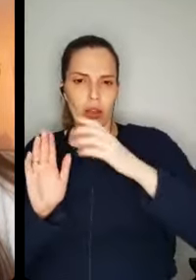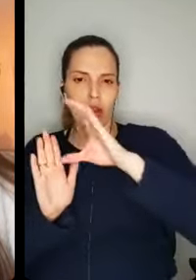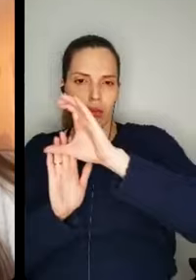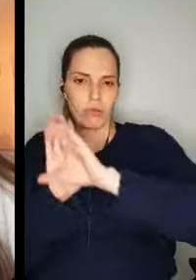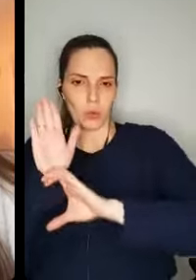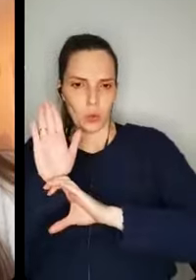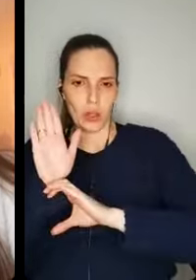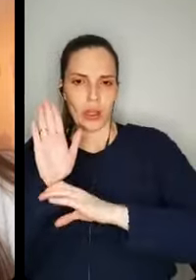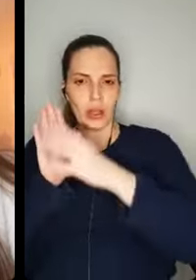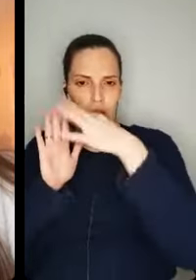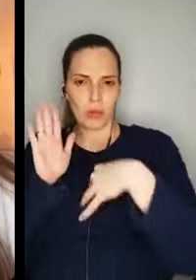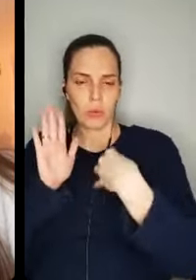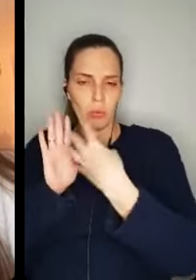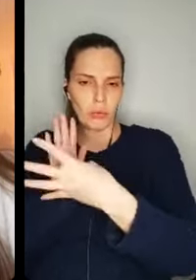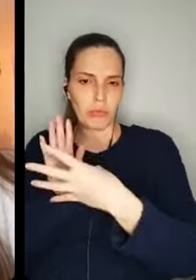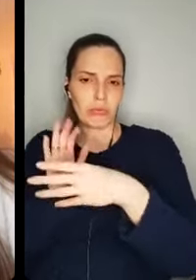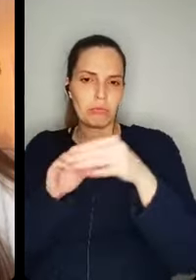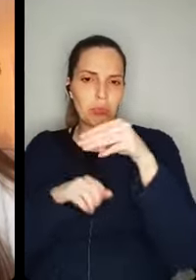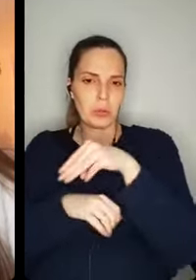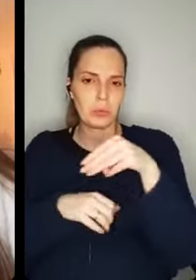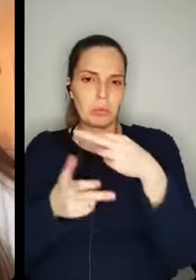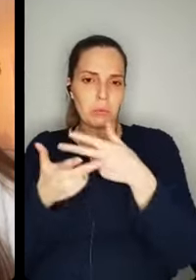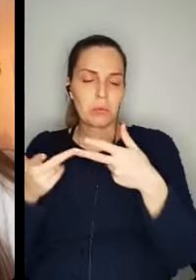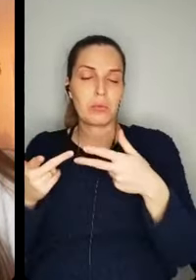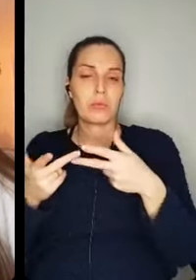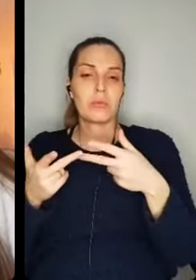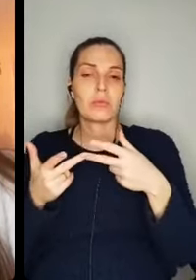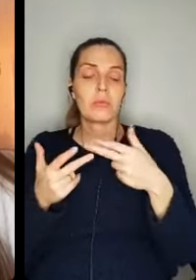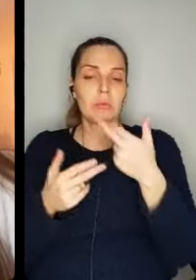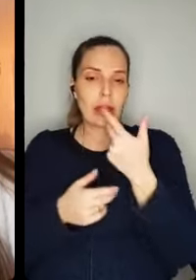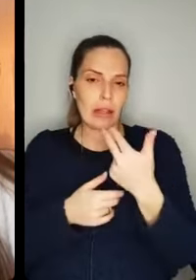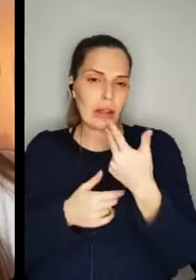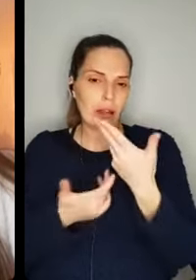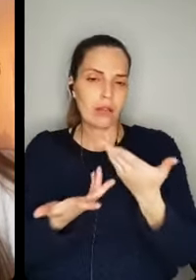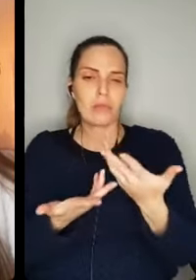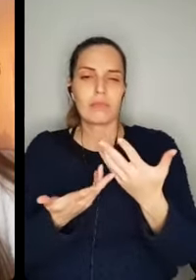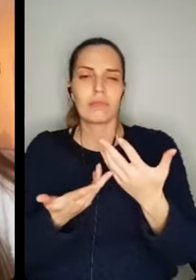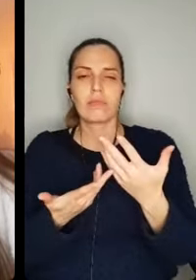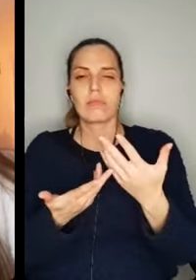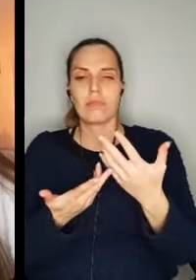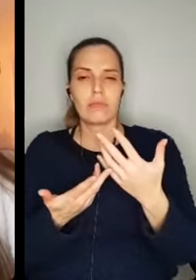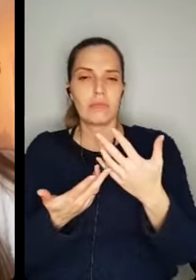ICs, ligas, monitorias. Queria que vocês contassem um pouco da experiência de vocês com isso.